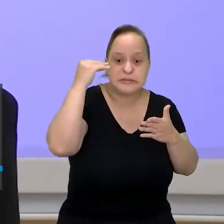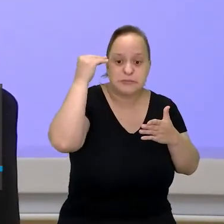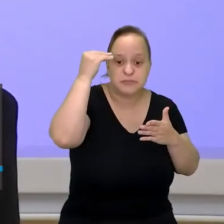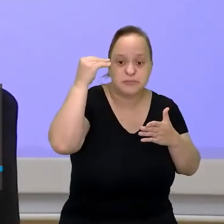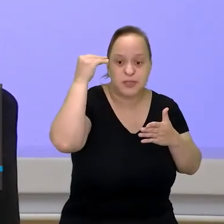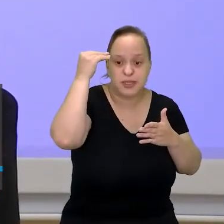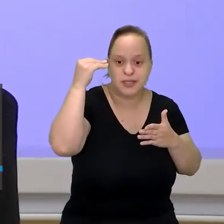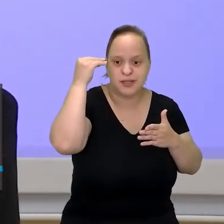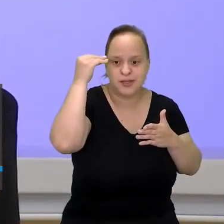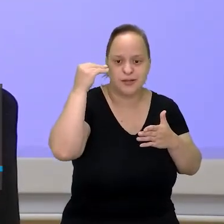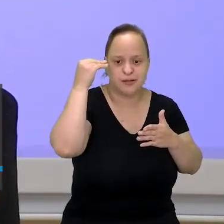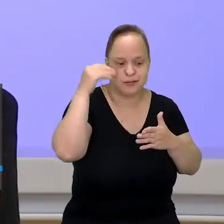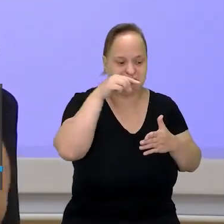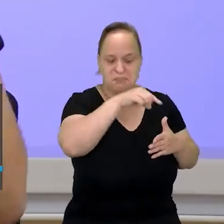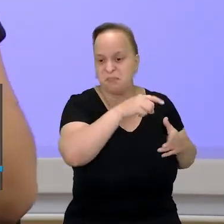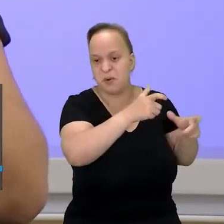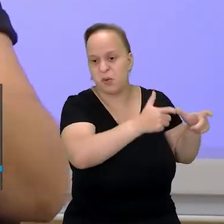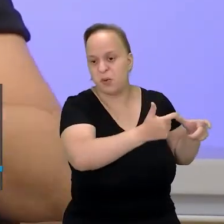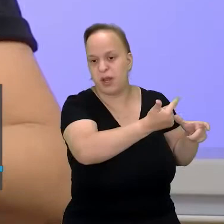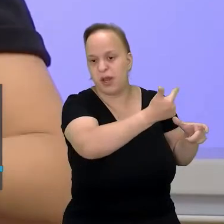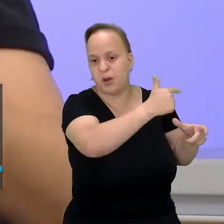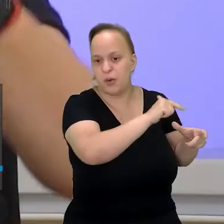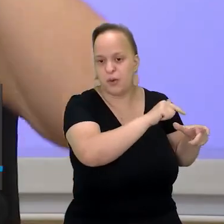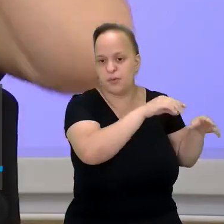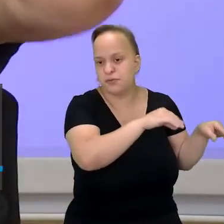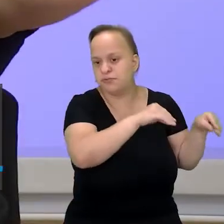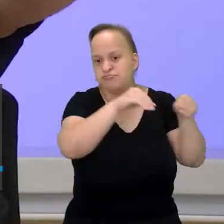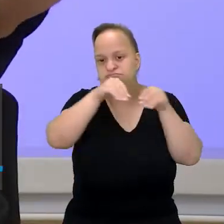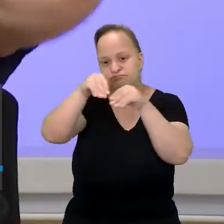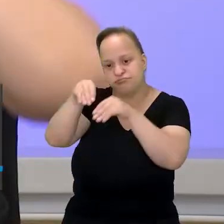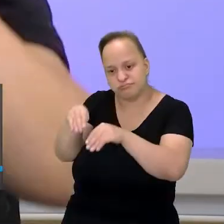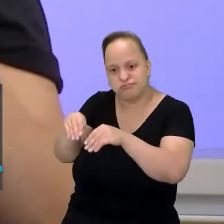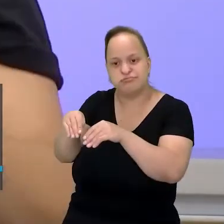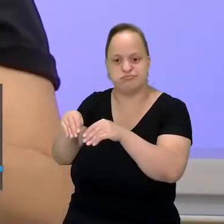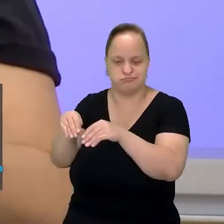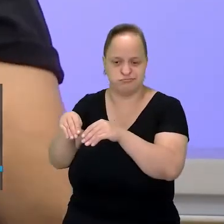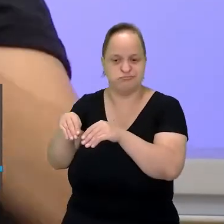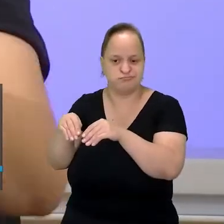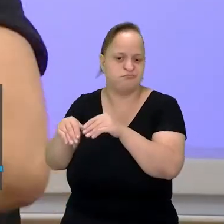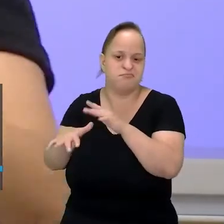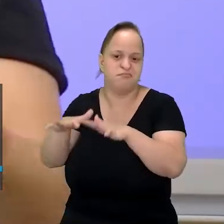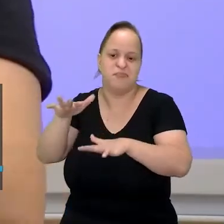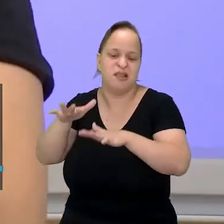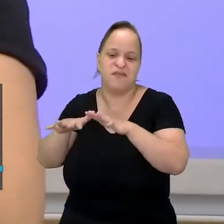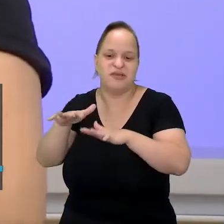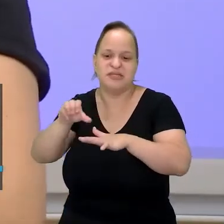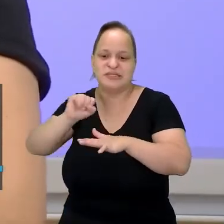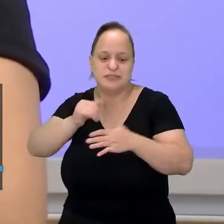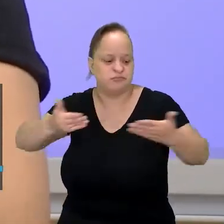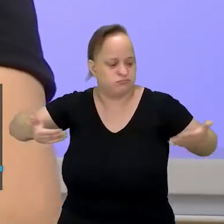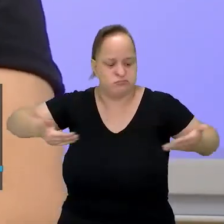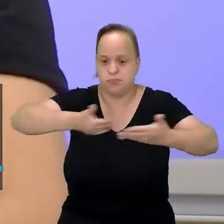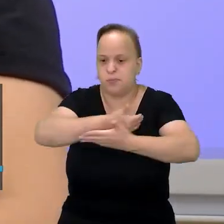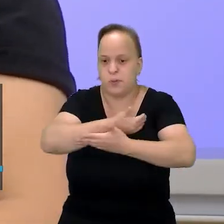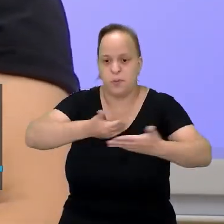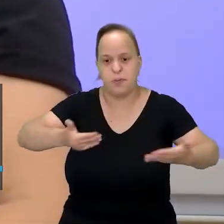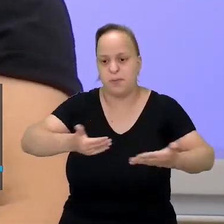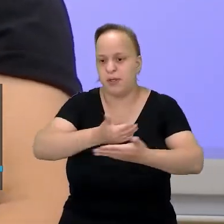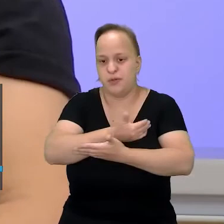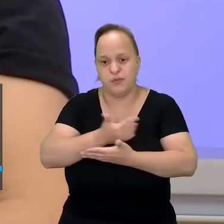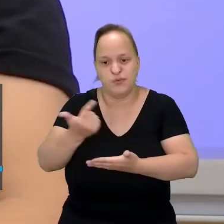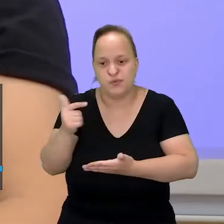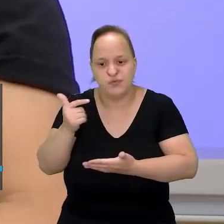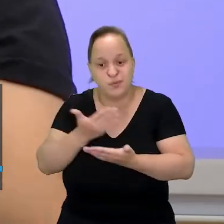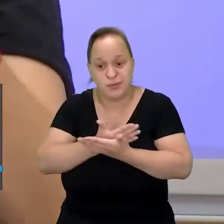algo que a gente, vamos dizer, talvez tivesse, se não tivesse esse intercâmbio cultural. Sim.